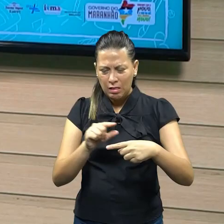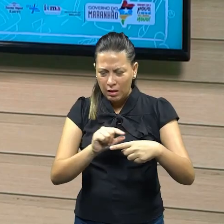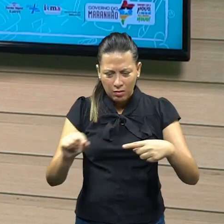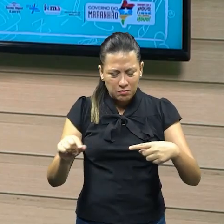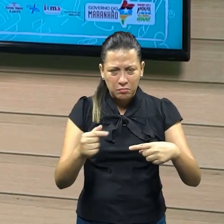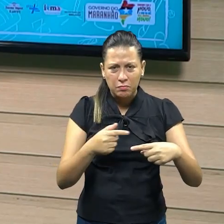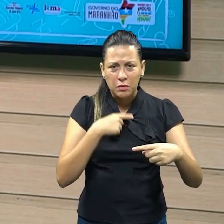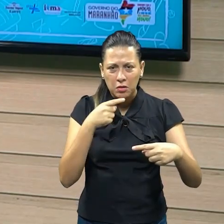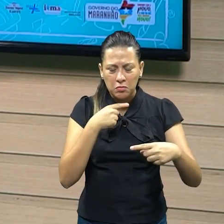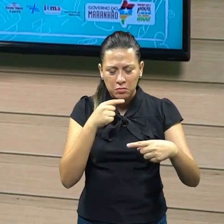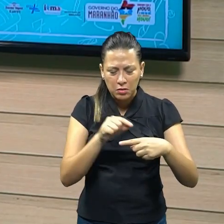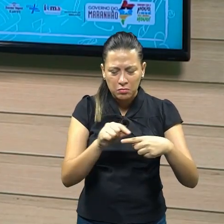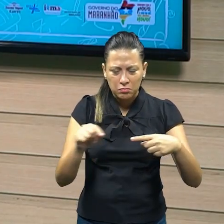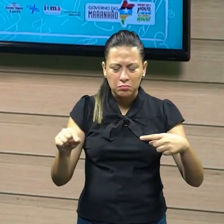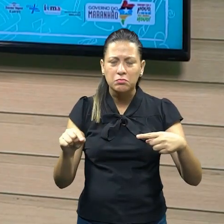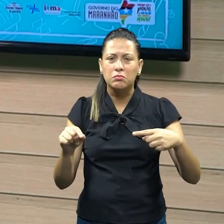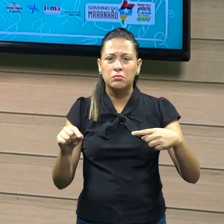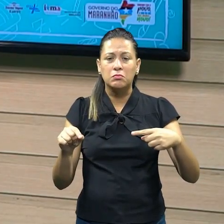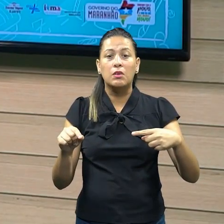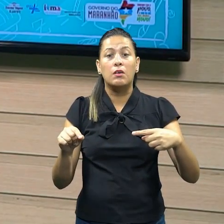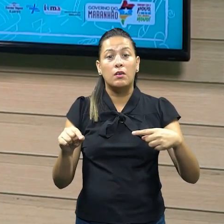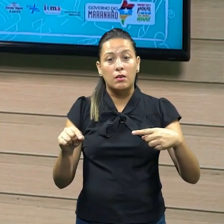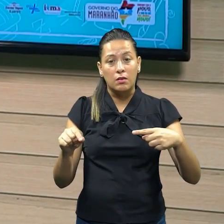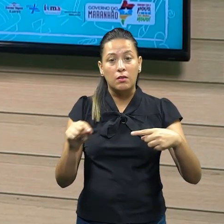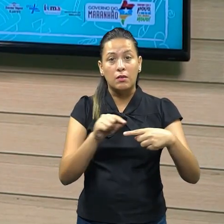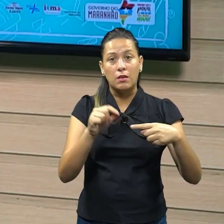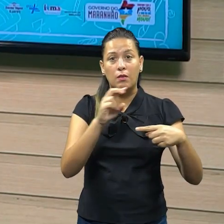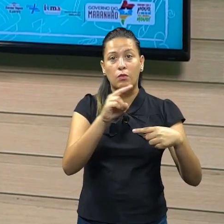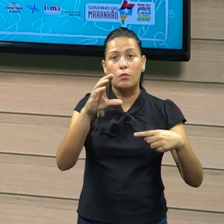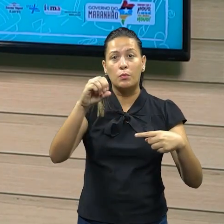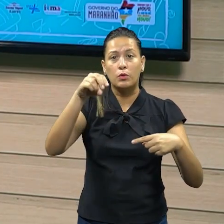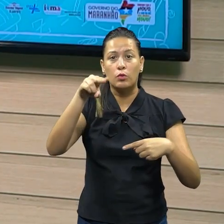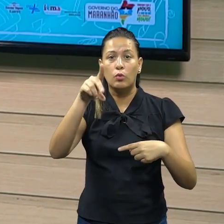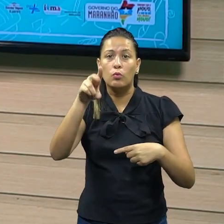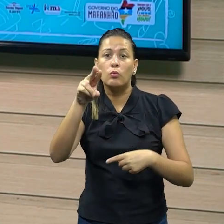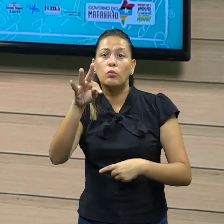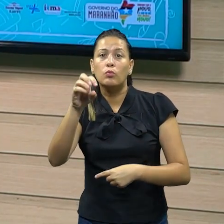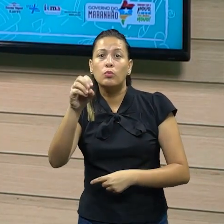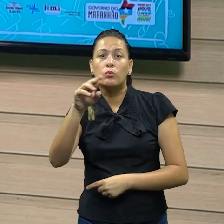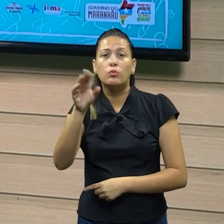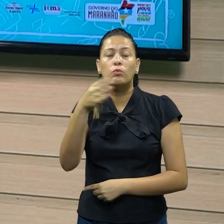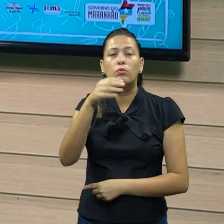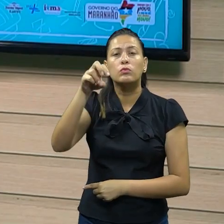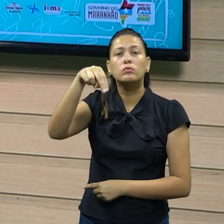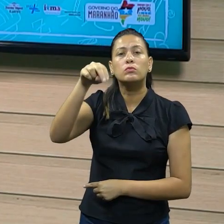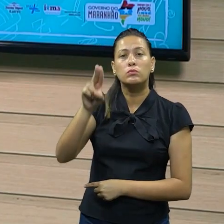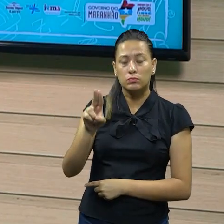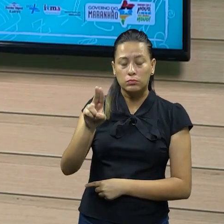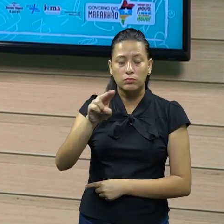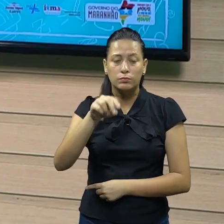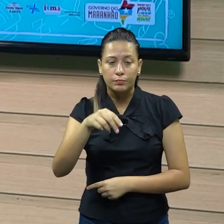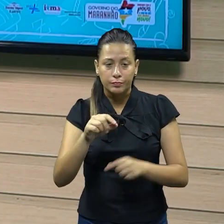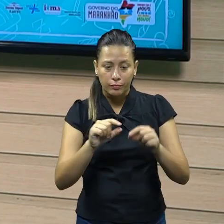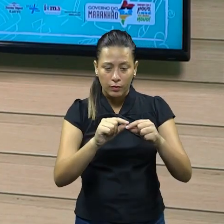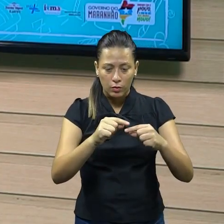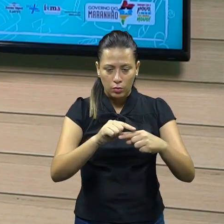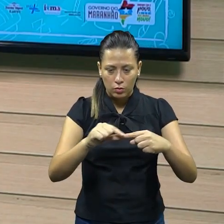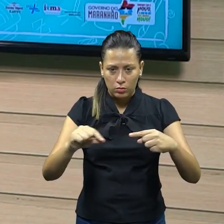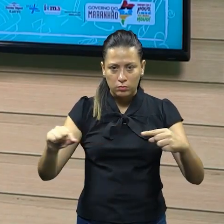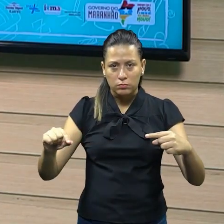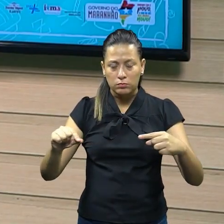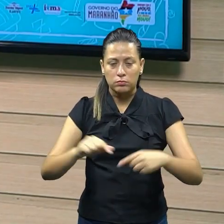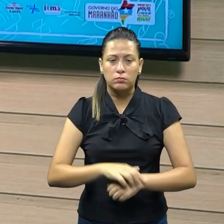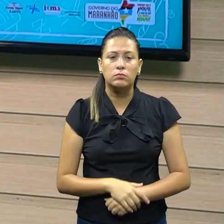estava isolada exposta, é o condutor nu. E qualquer contato que você tenha e fecha o circuito,